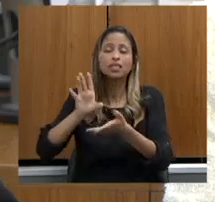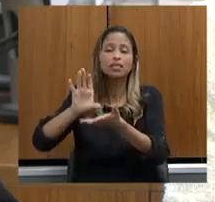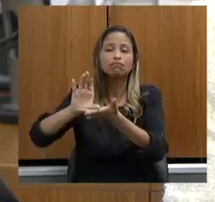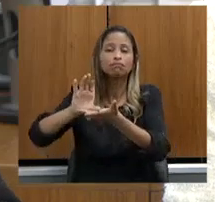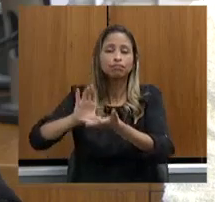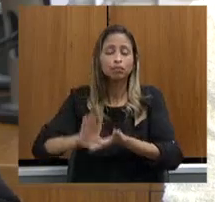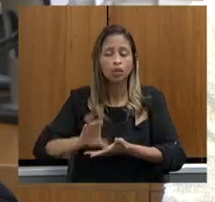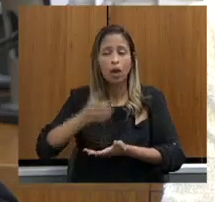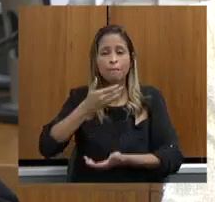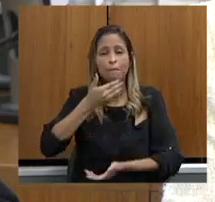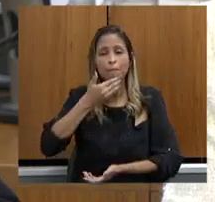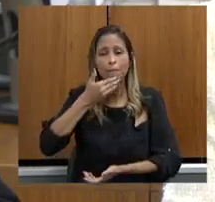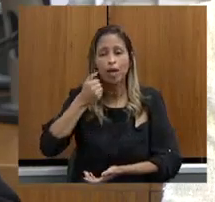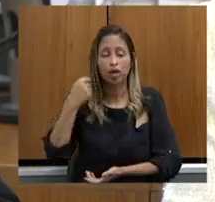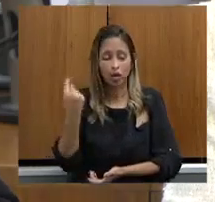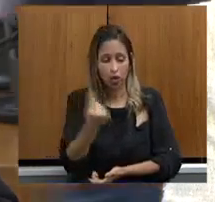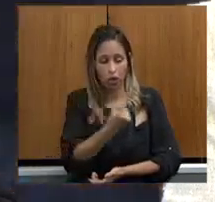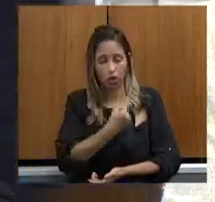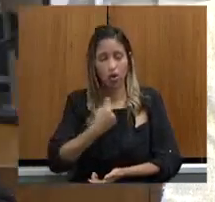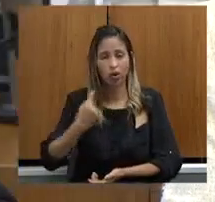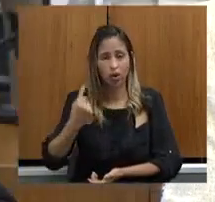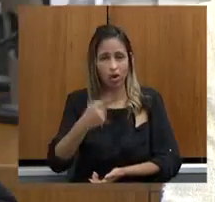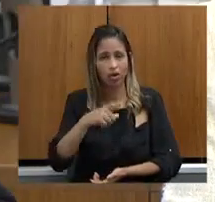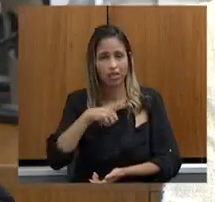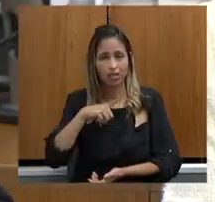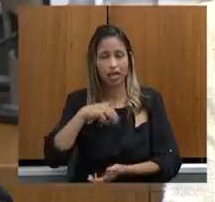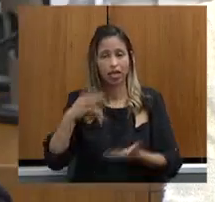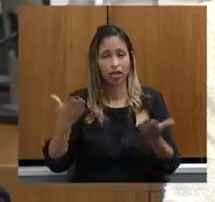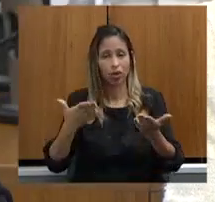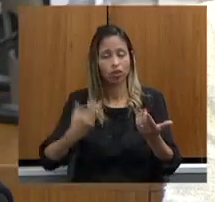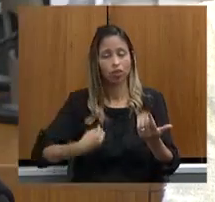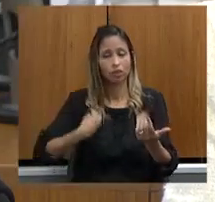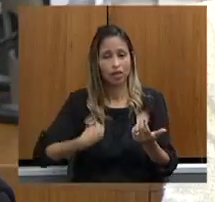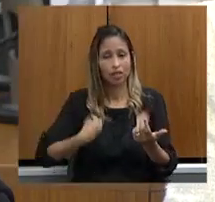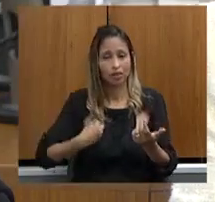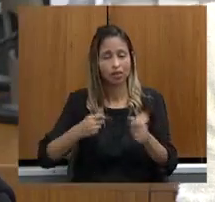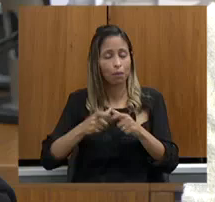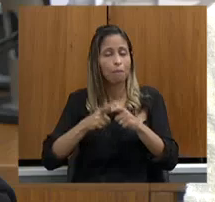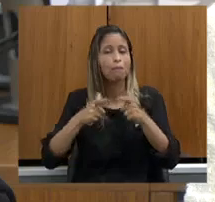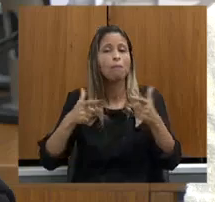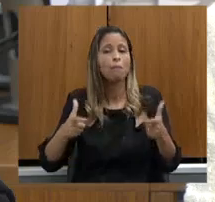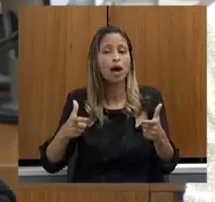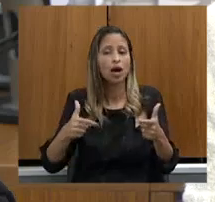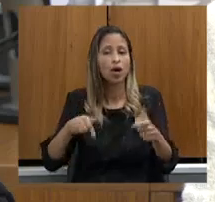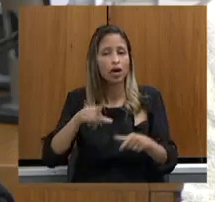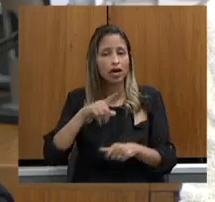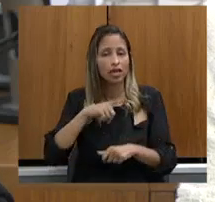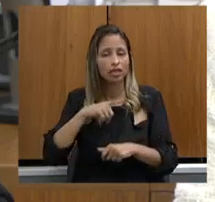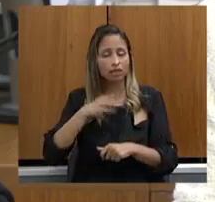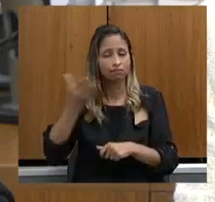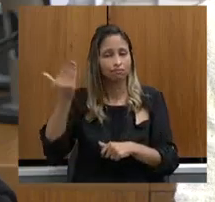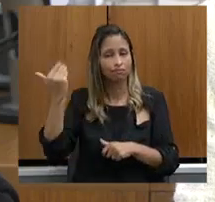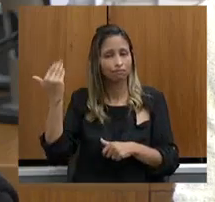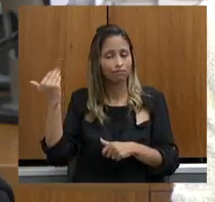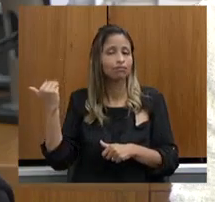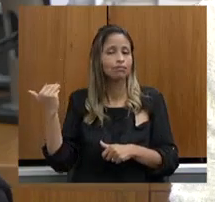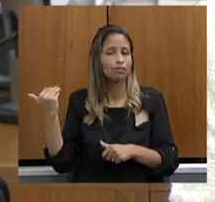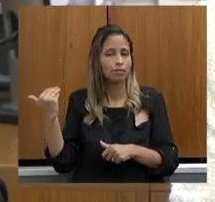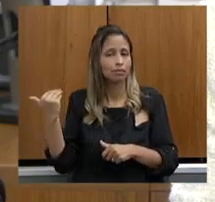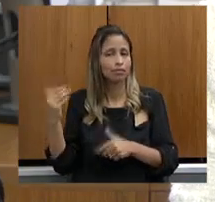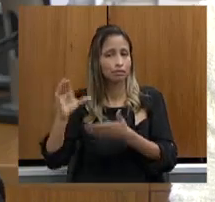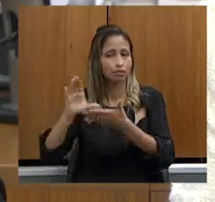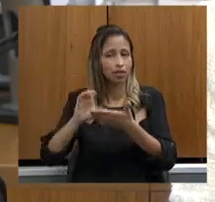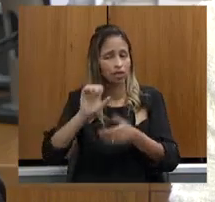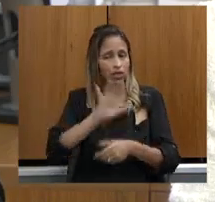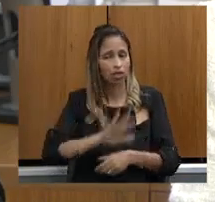melhorou nós inclusive estamos hoje com uma participação maior do que tinha mas no passado com relação a